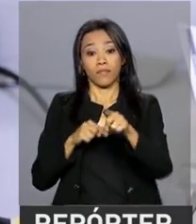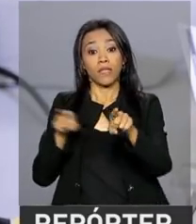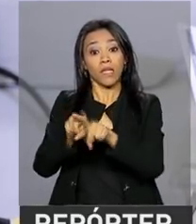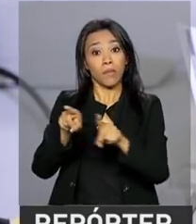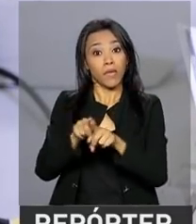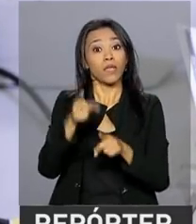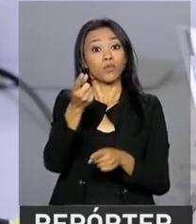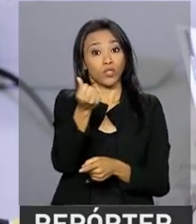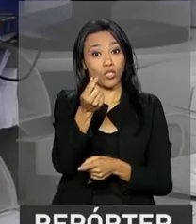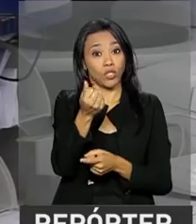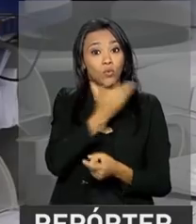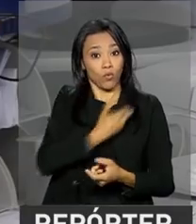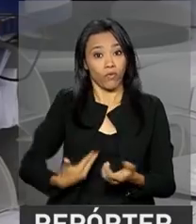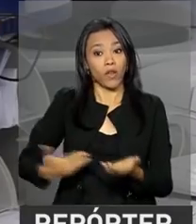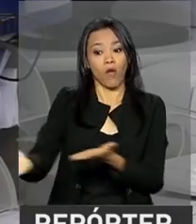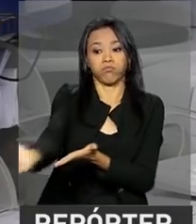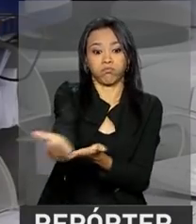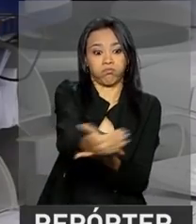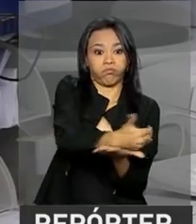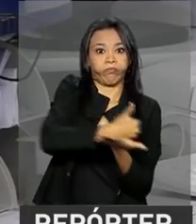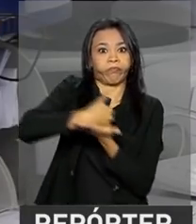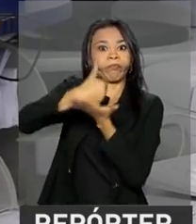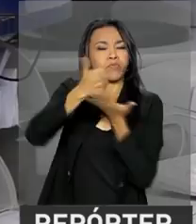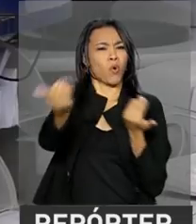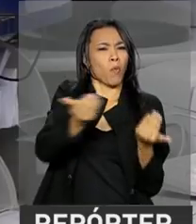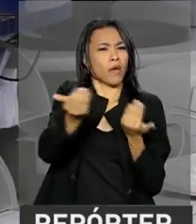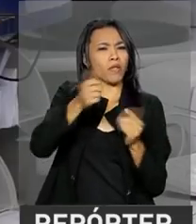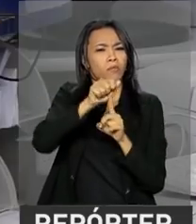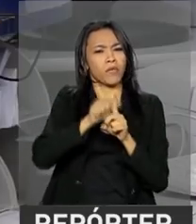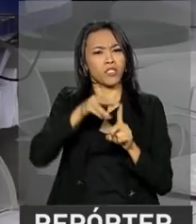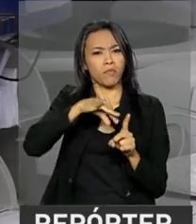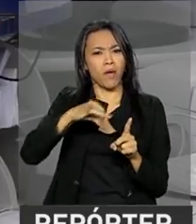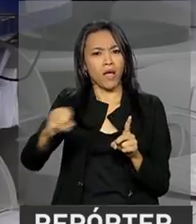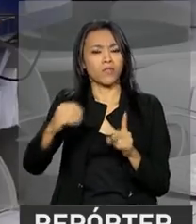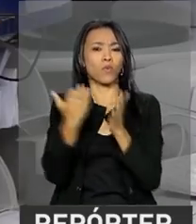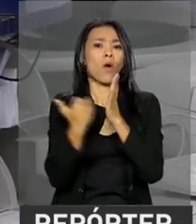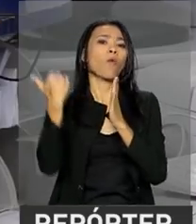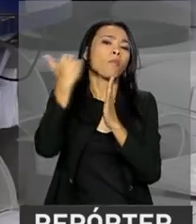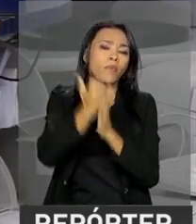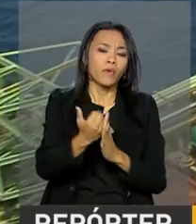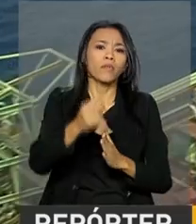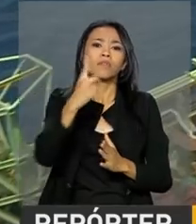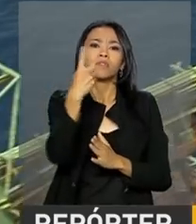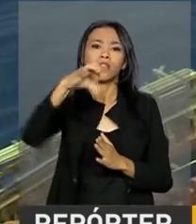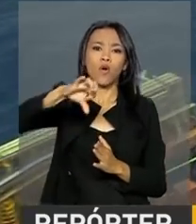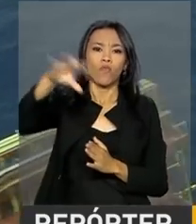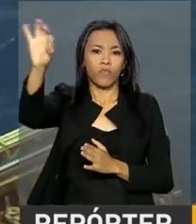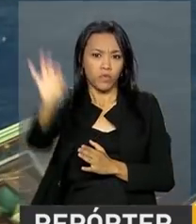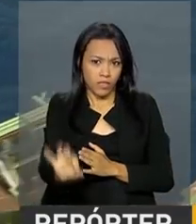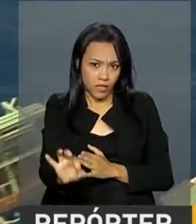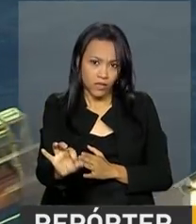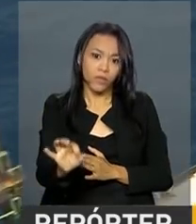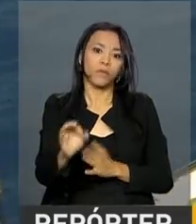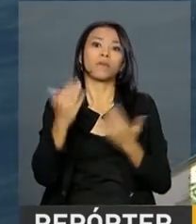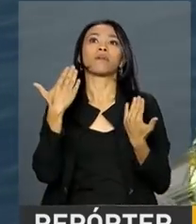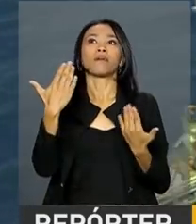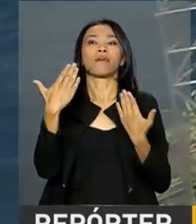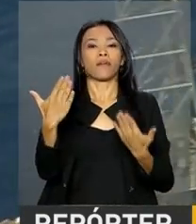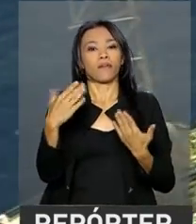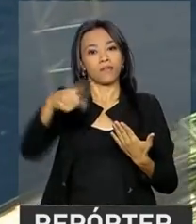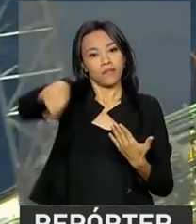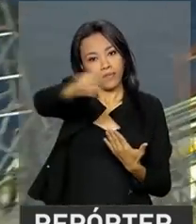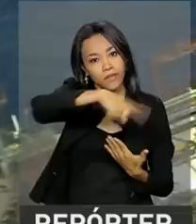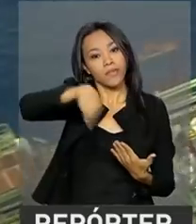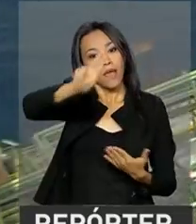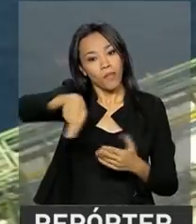também aumentou em abril. Em comparação com março, o aumento ultrapassou 19%, graças às